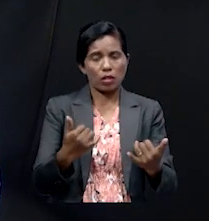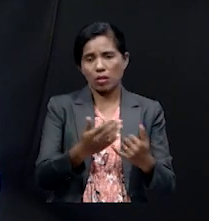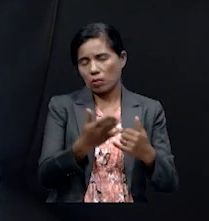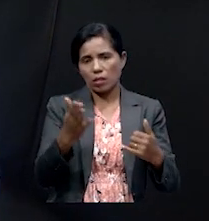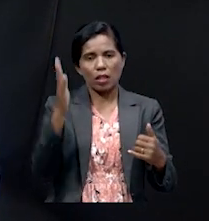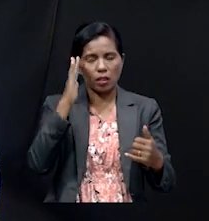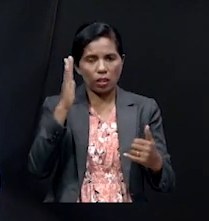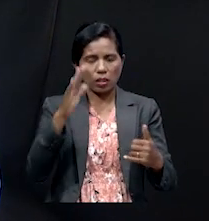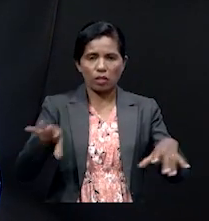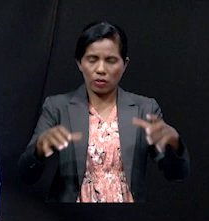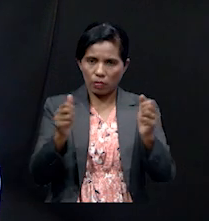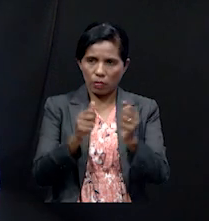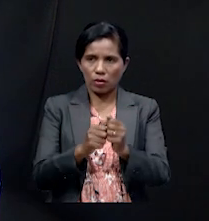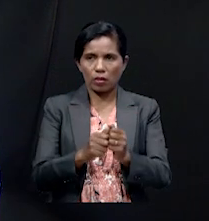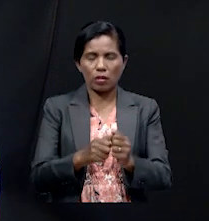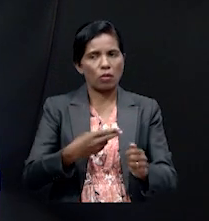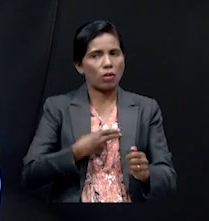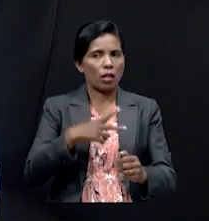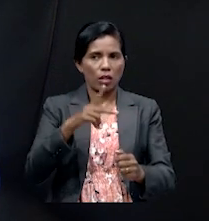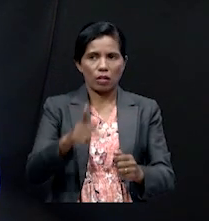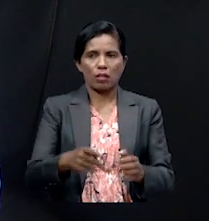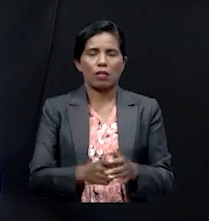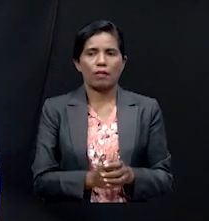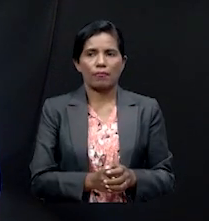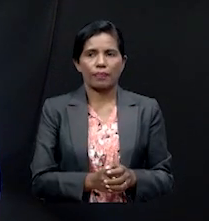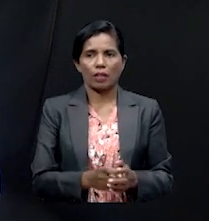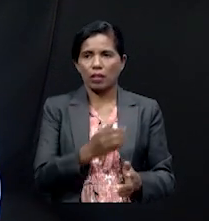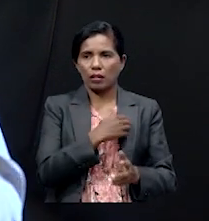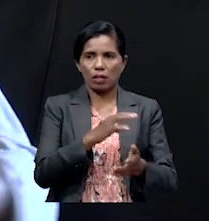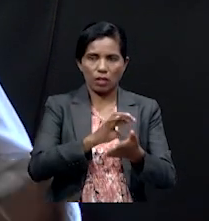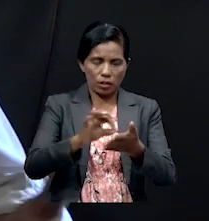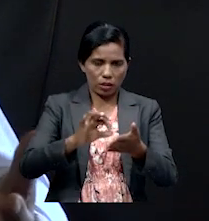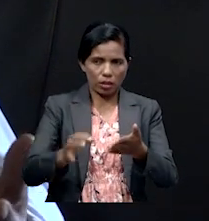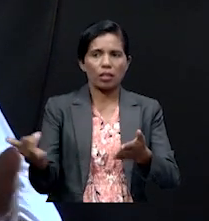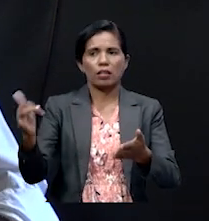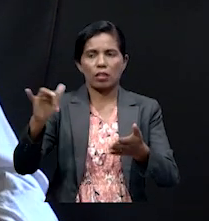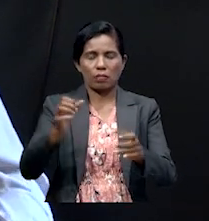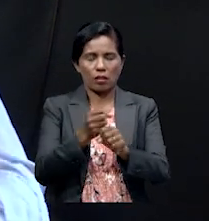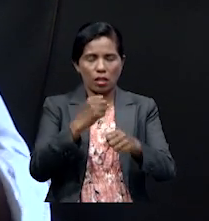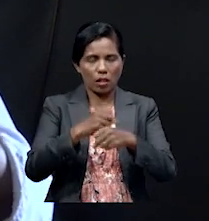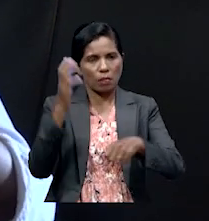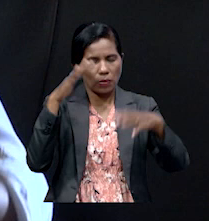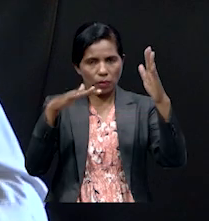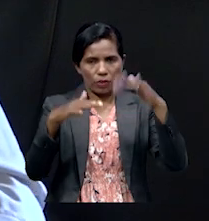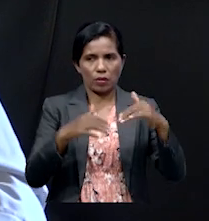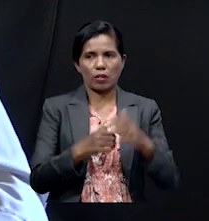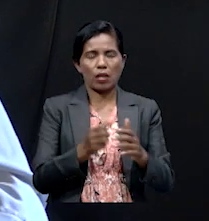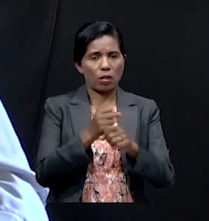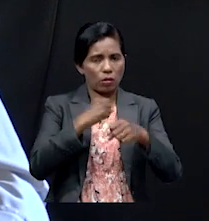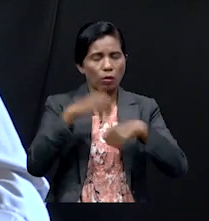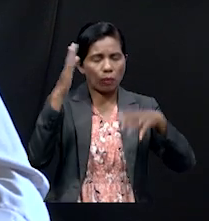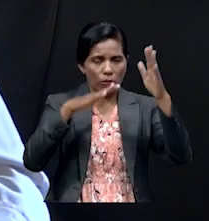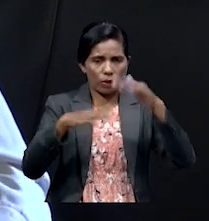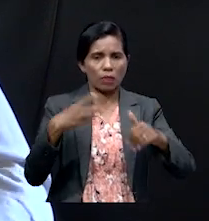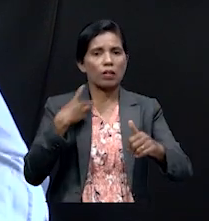vela dalla ruma attitudi sira nessa ne em da epa. Se dá com assim na cor, se não cria uma confusão, cria um problema aí na